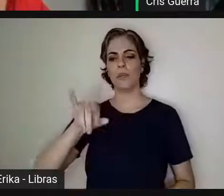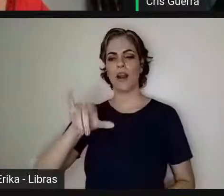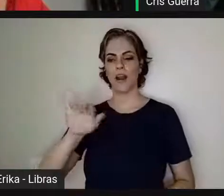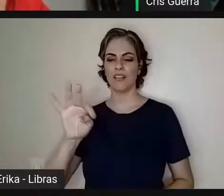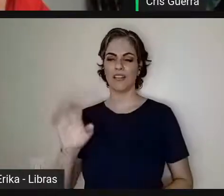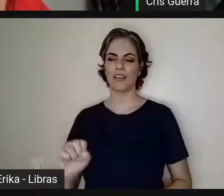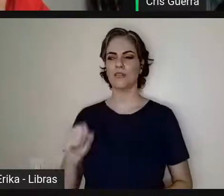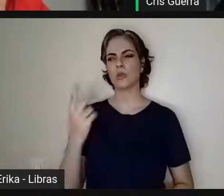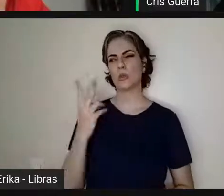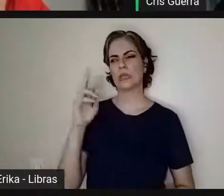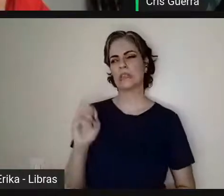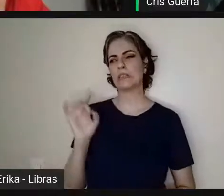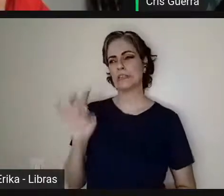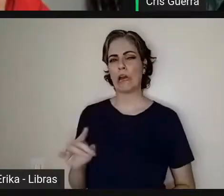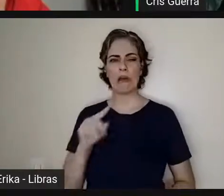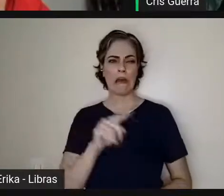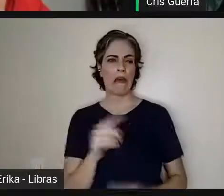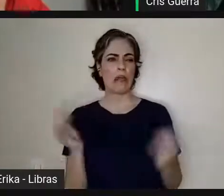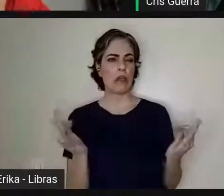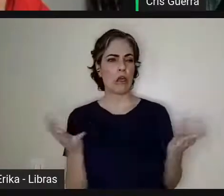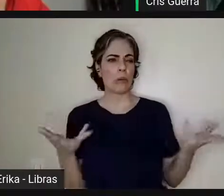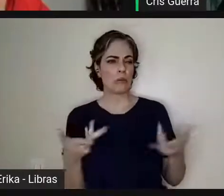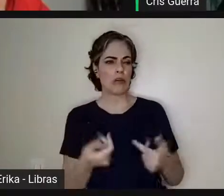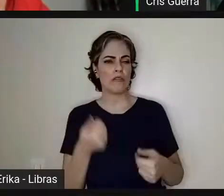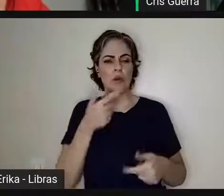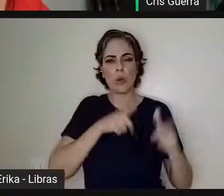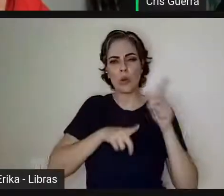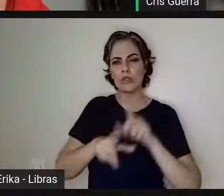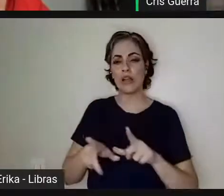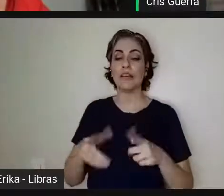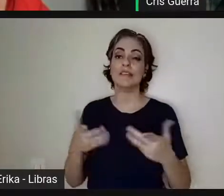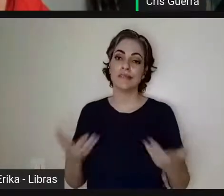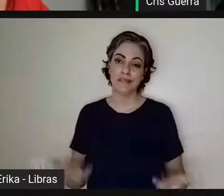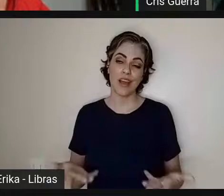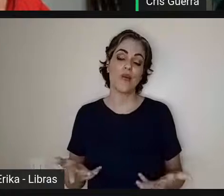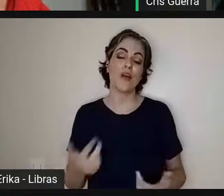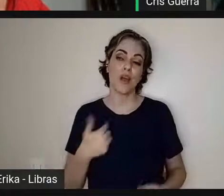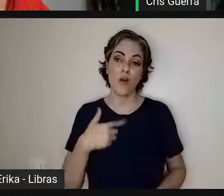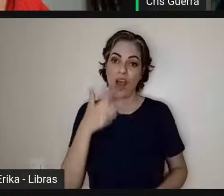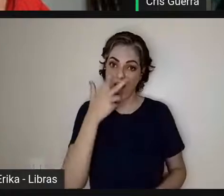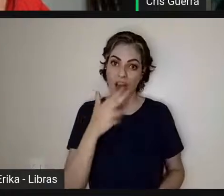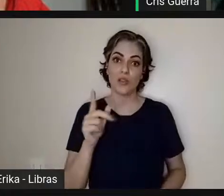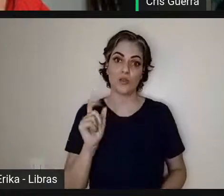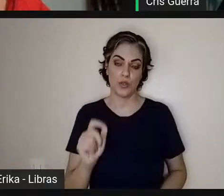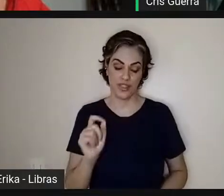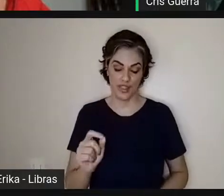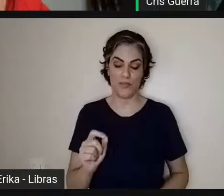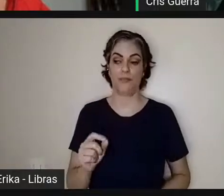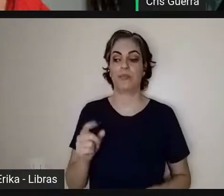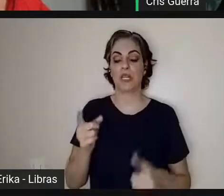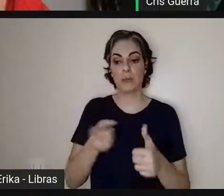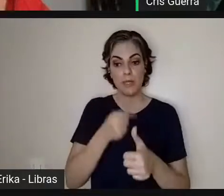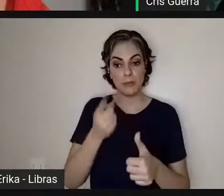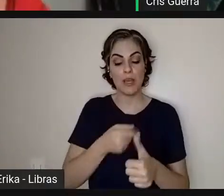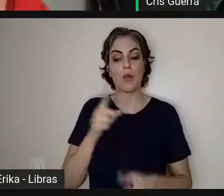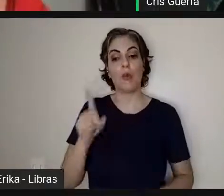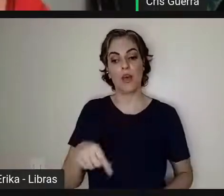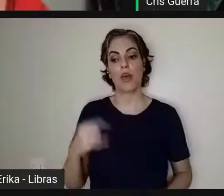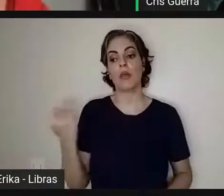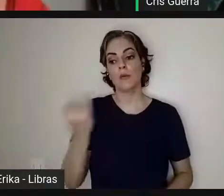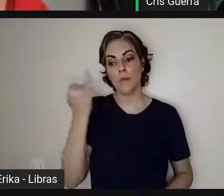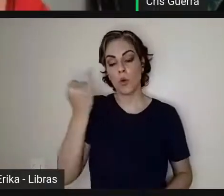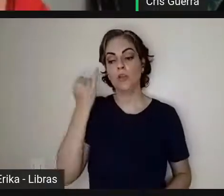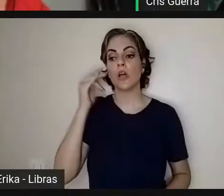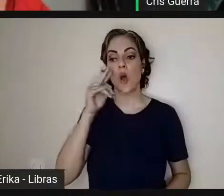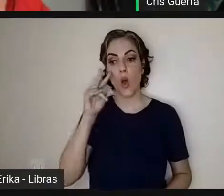fazendo aquele movimento de yoga maravilhoso. Então, eu acho que, assim, primeiro, é muito importante a gente olhar para cada imagem